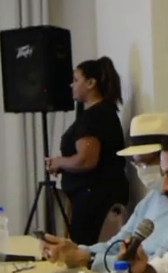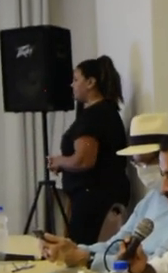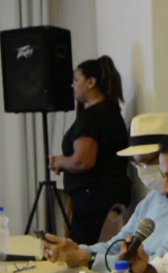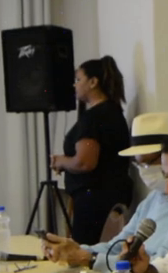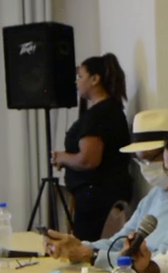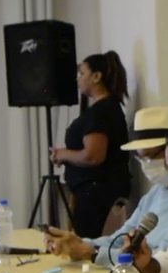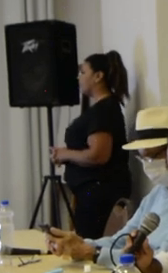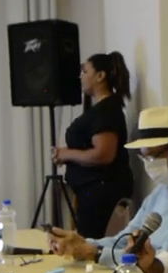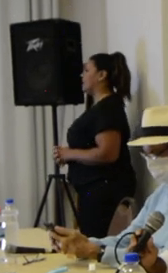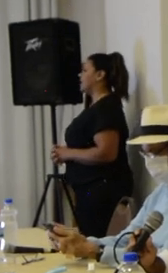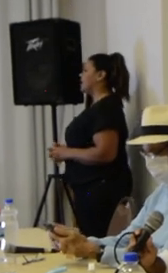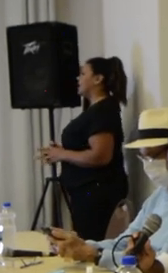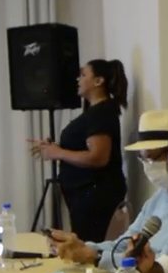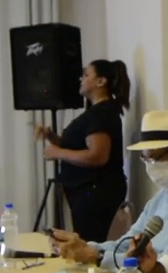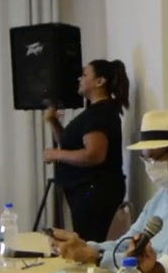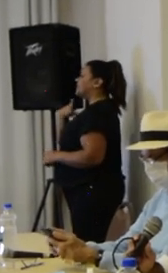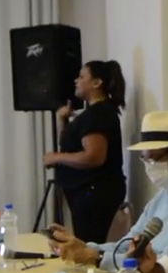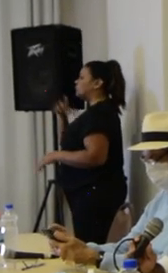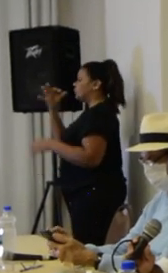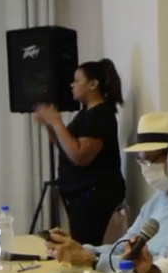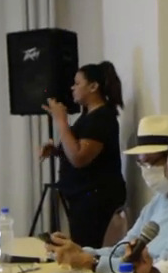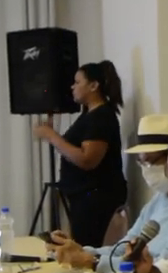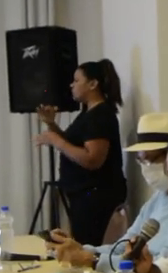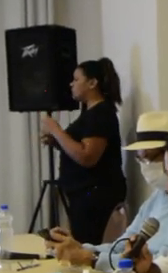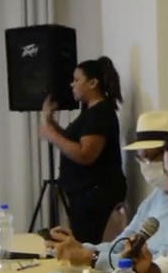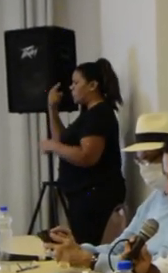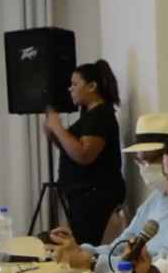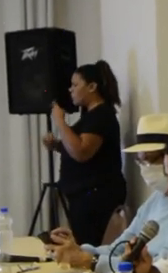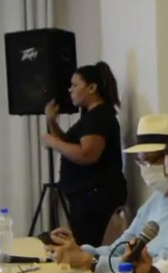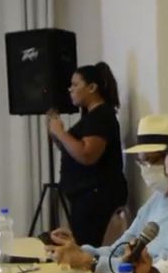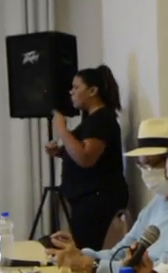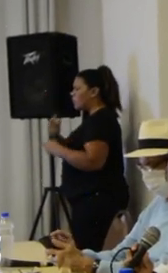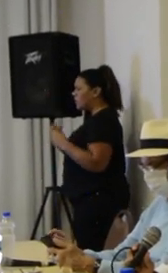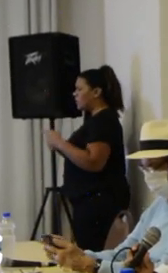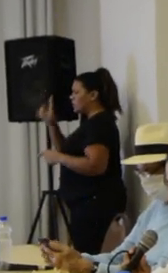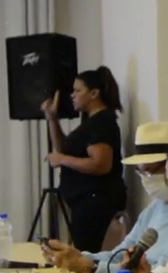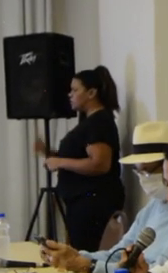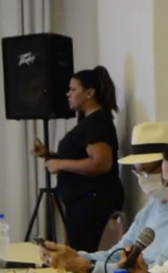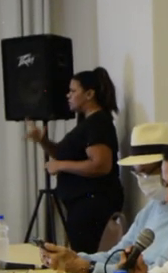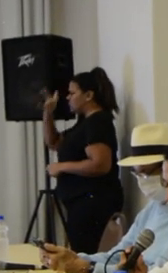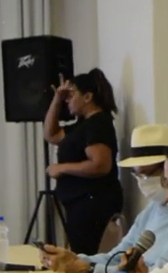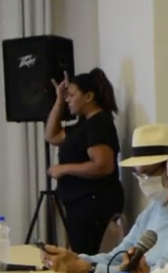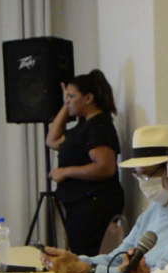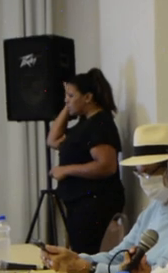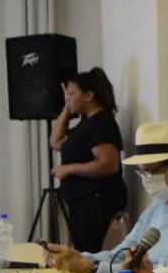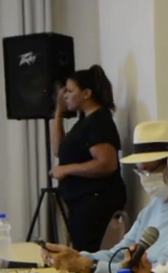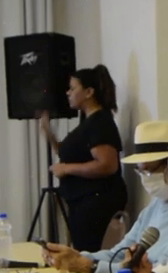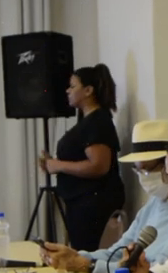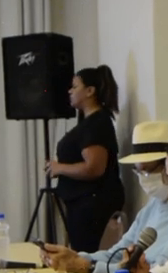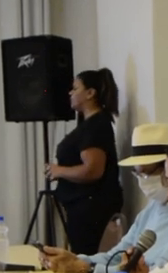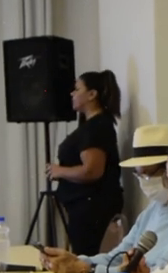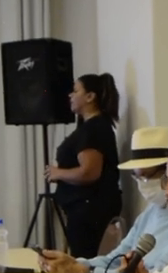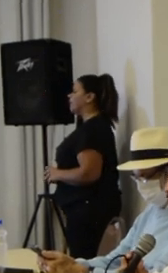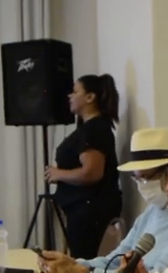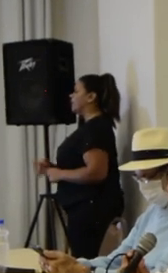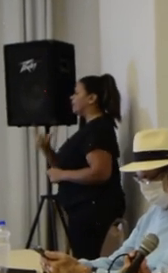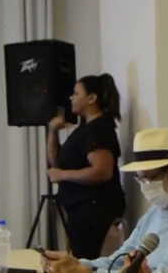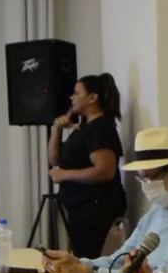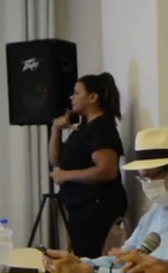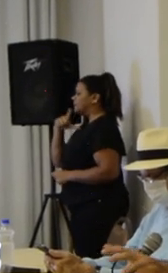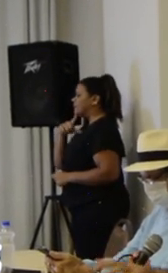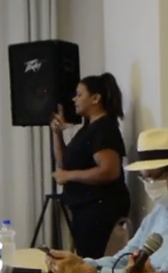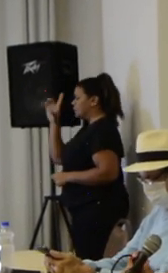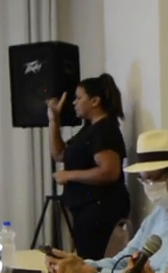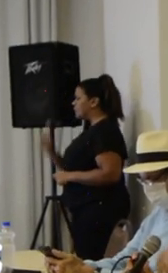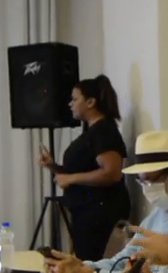finanças e orçamentos, condição de justiça, políticas públicas, direitos humanos, redação final e